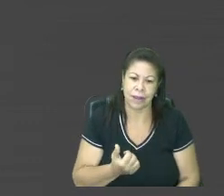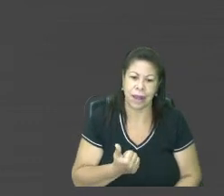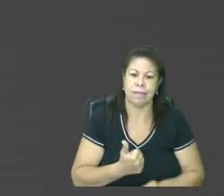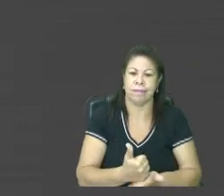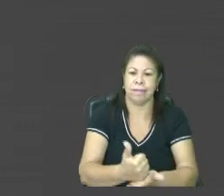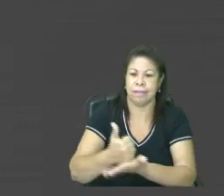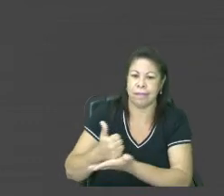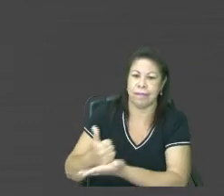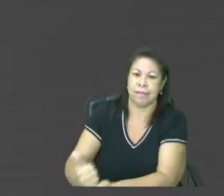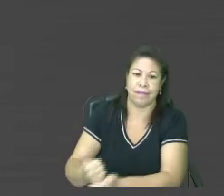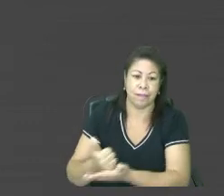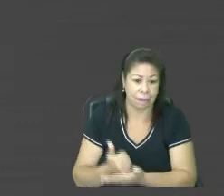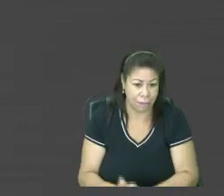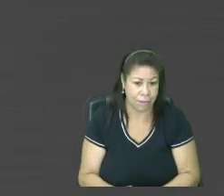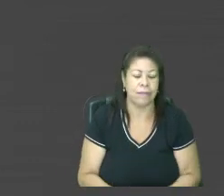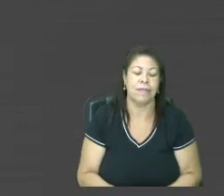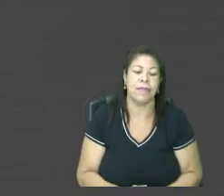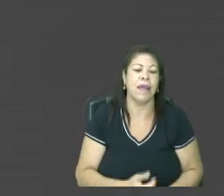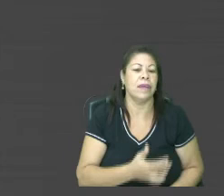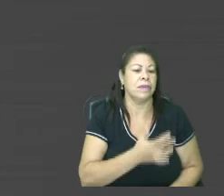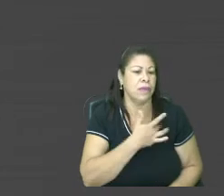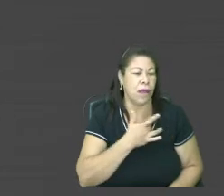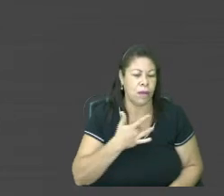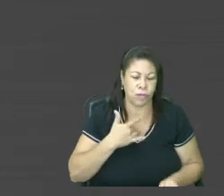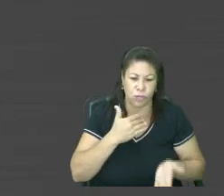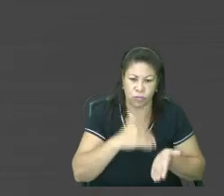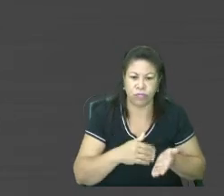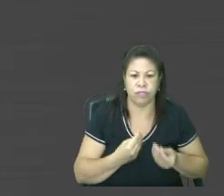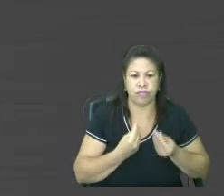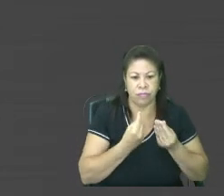Central de Abastecimento da Saúde,